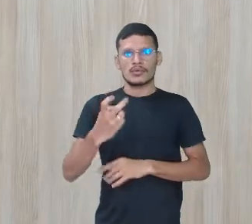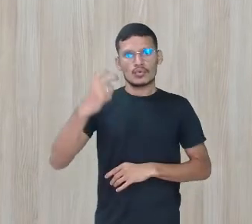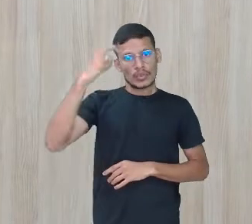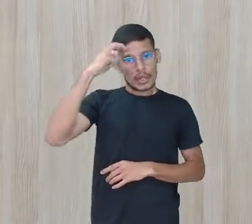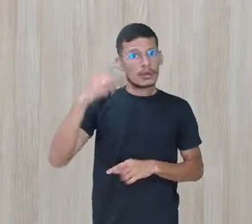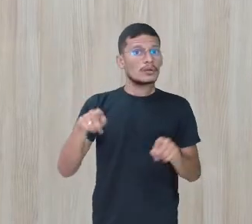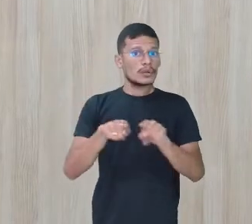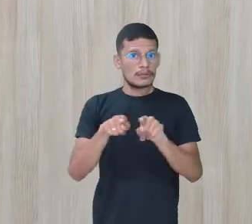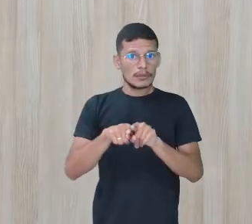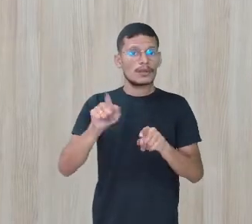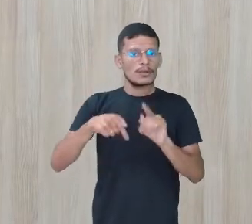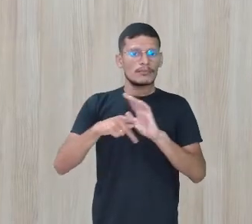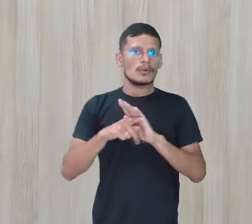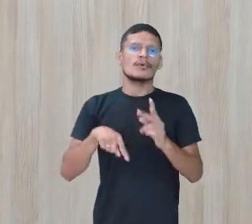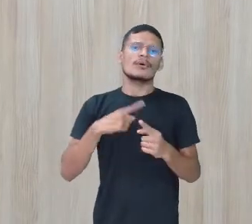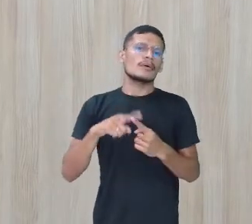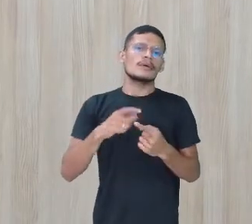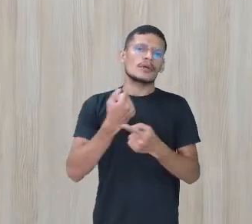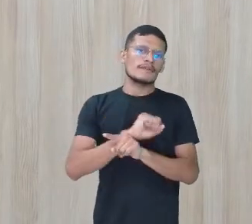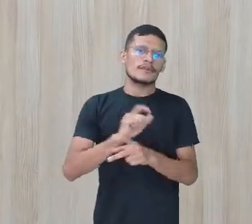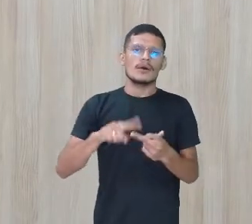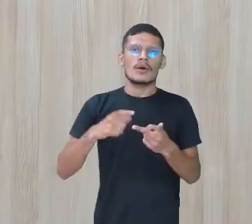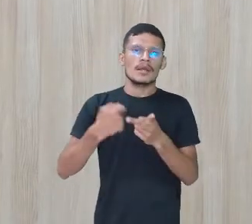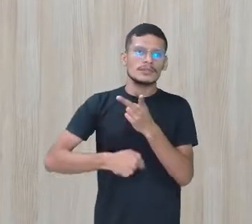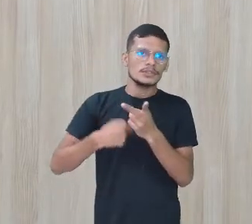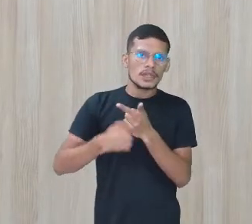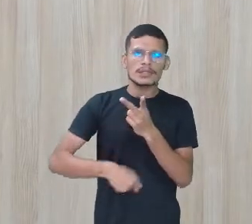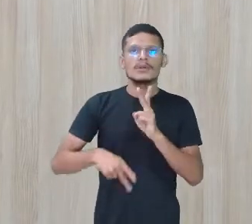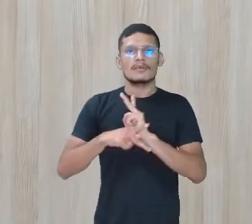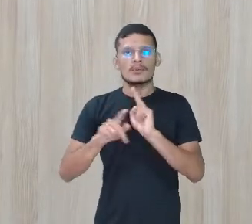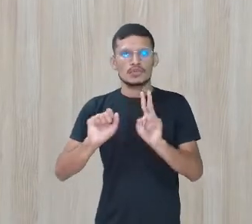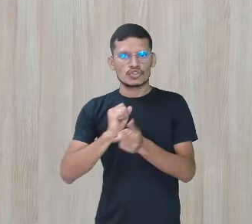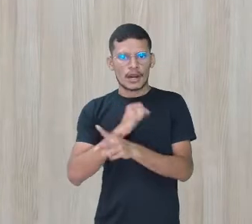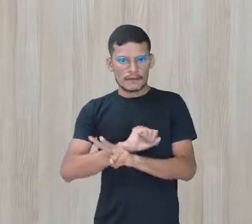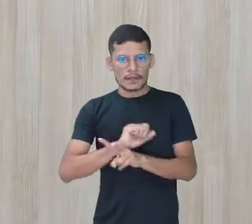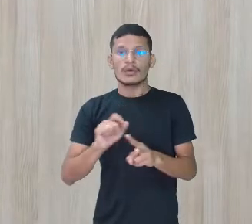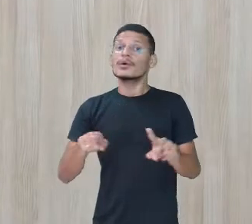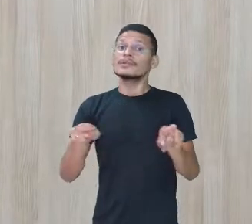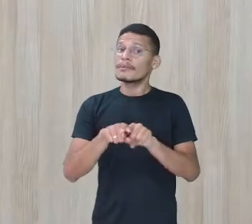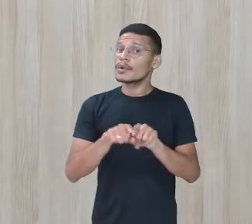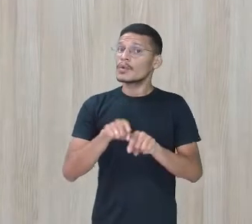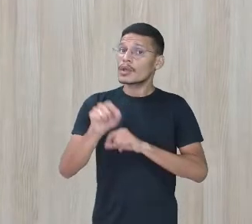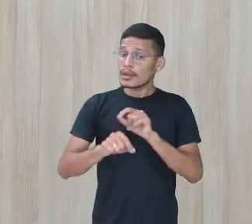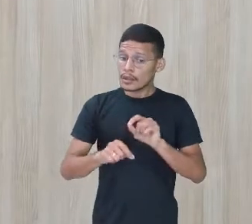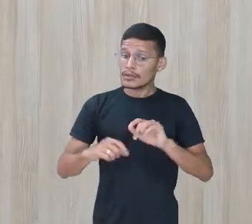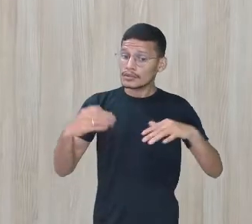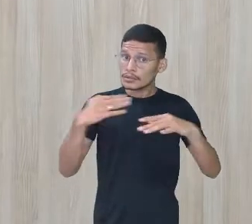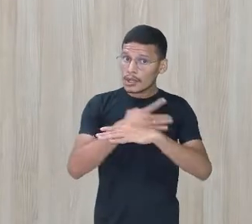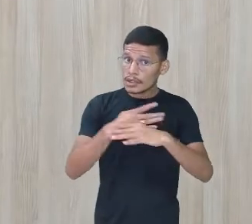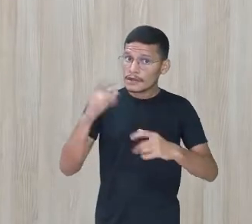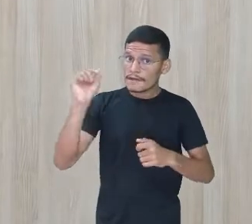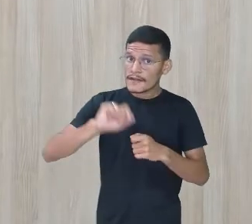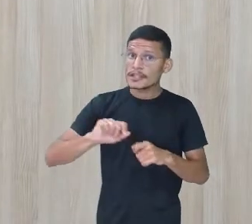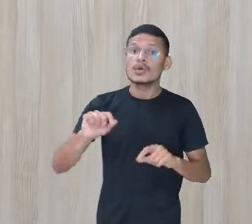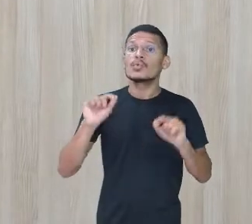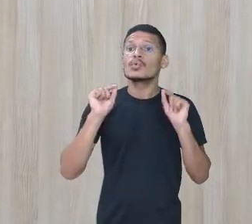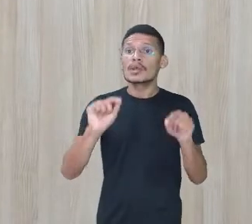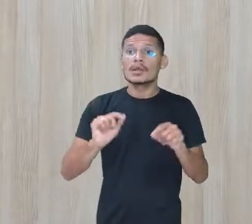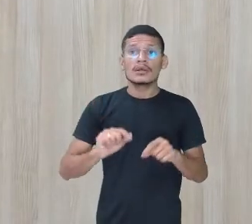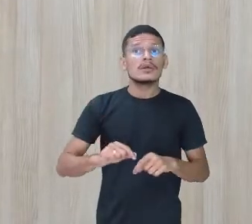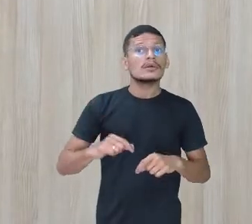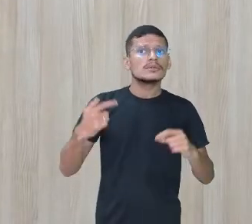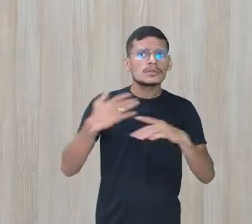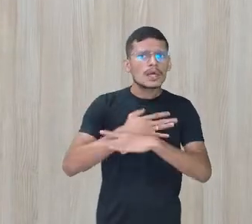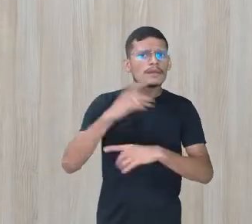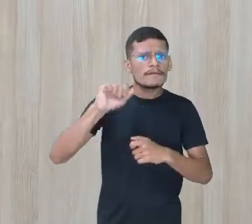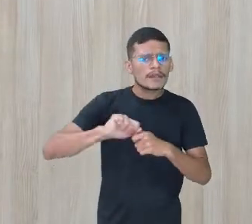muito para além da escravidão, da resistência à escravidão, mas do fazer, né? Uma cidade feita a partir